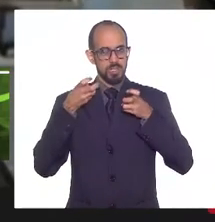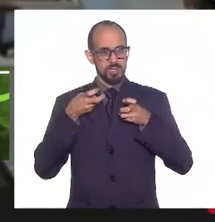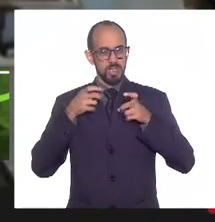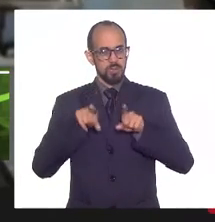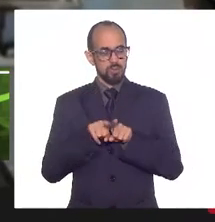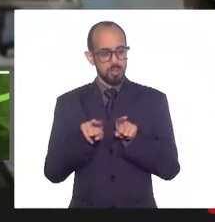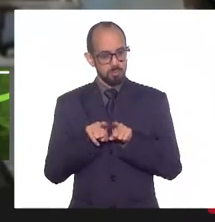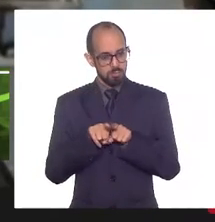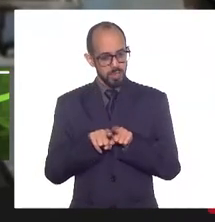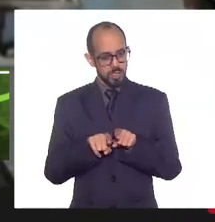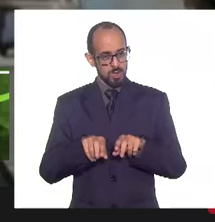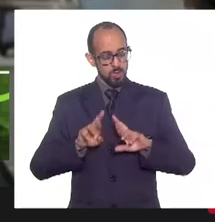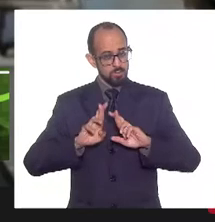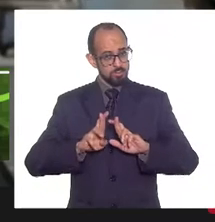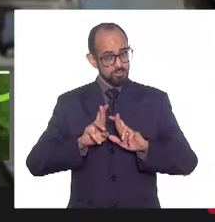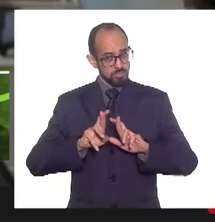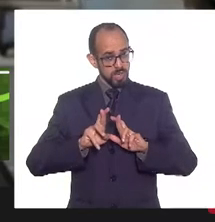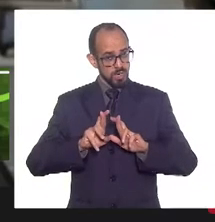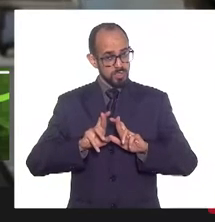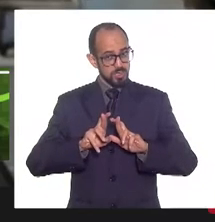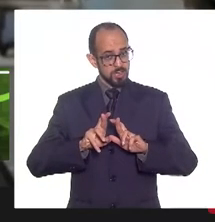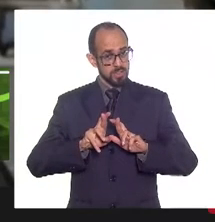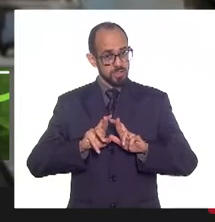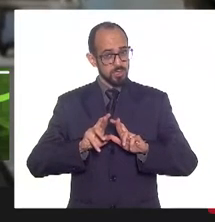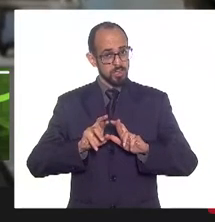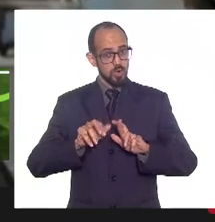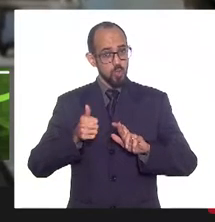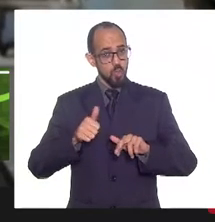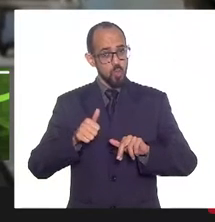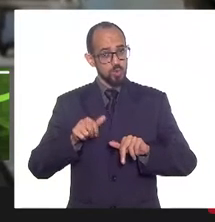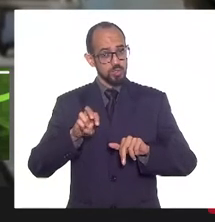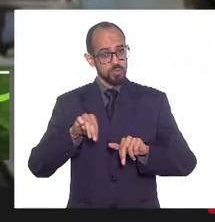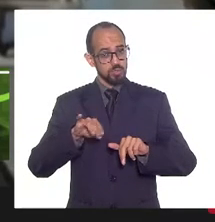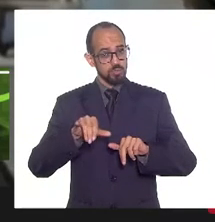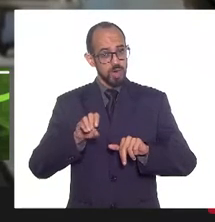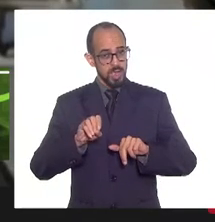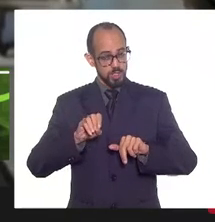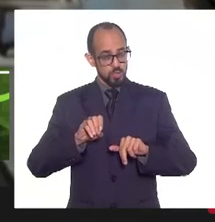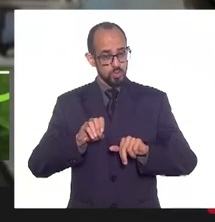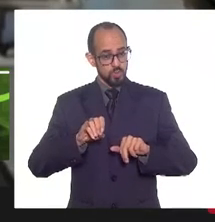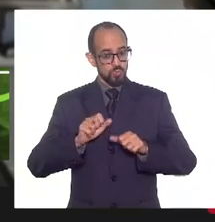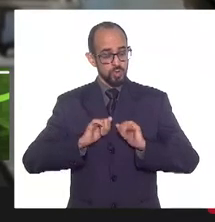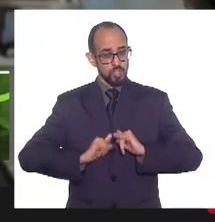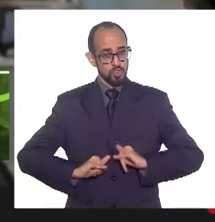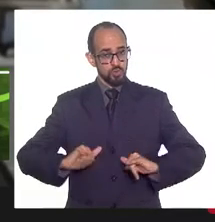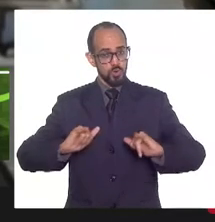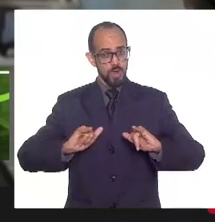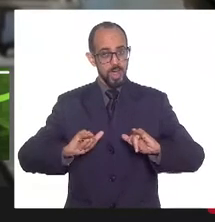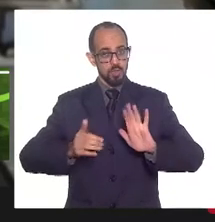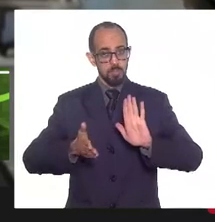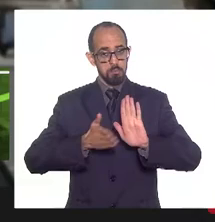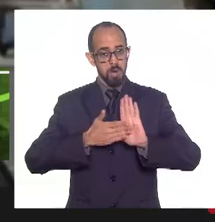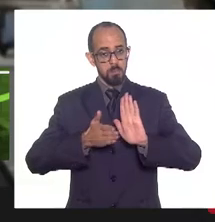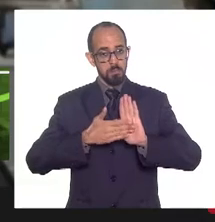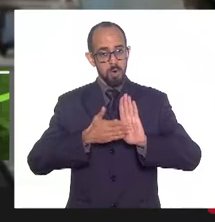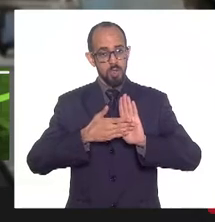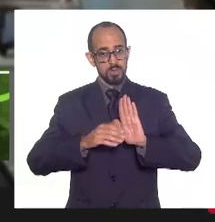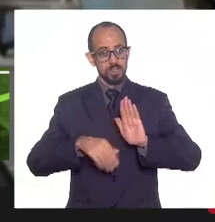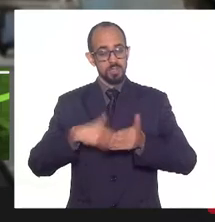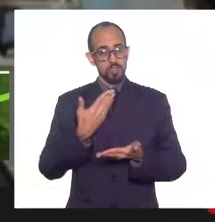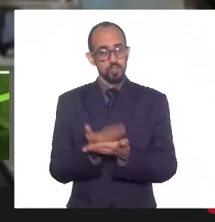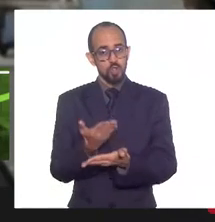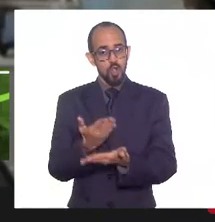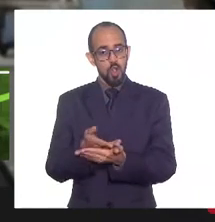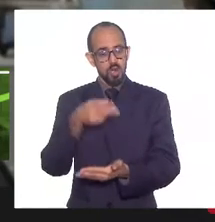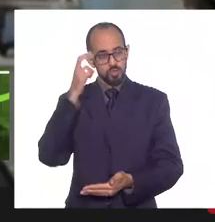dizia em 11 de maio é lançado o programa a proposta da escola de cultura